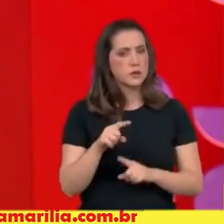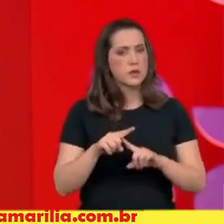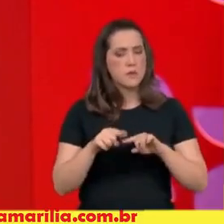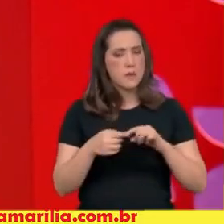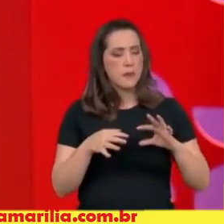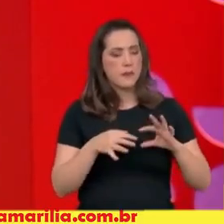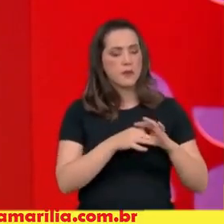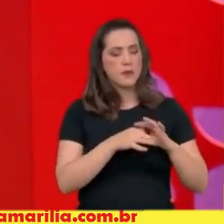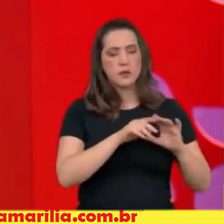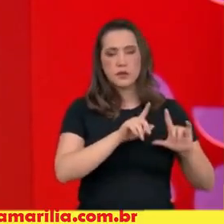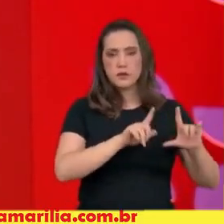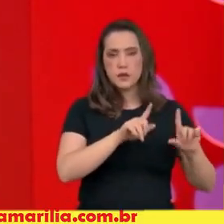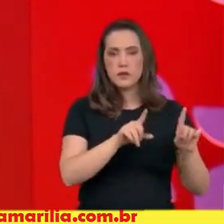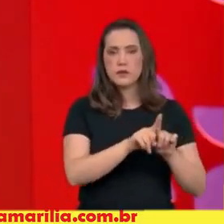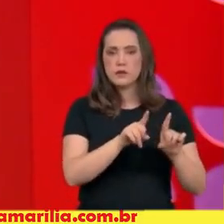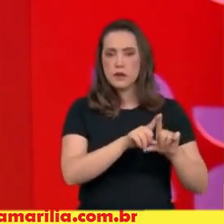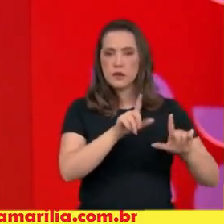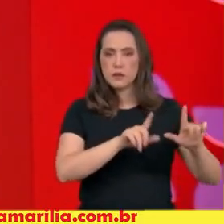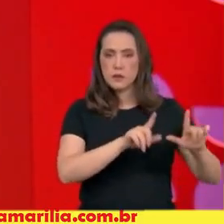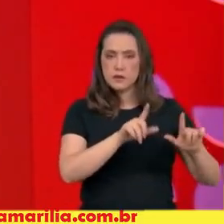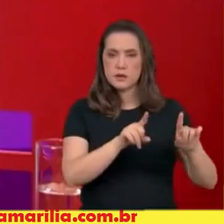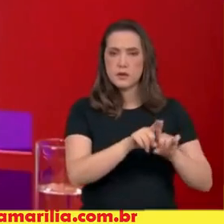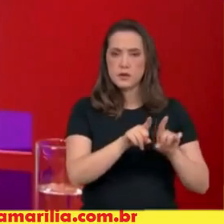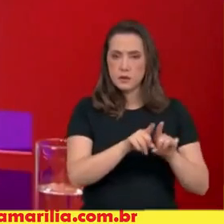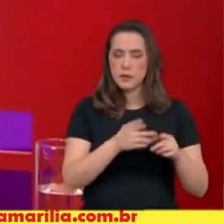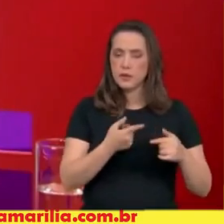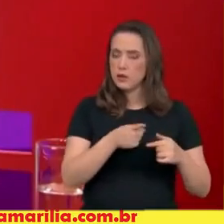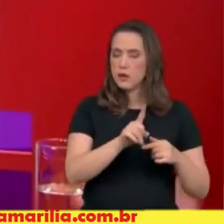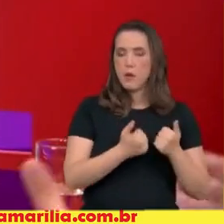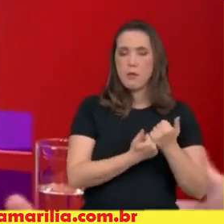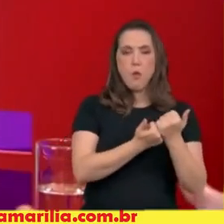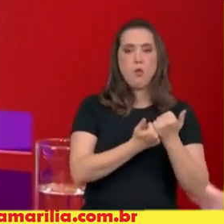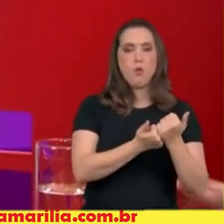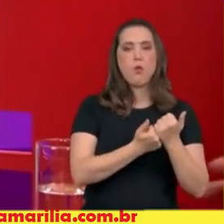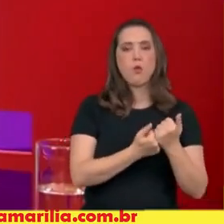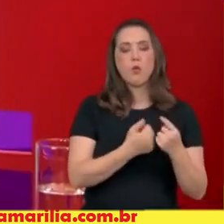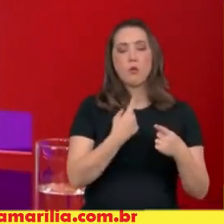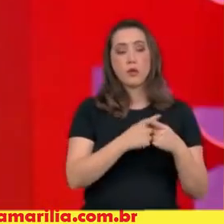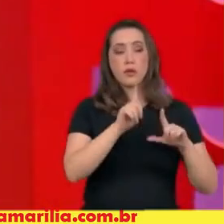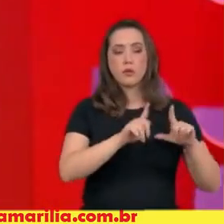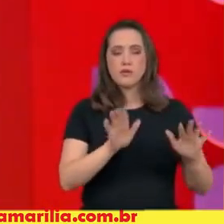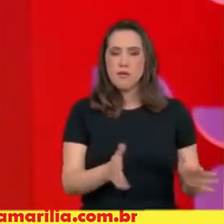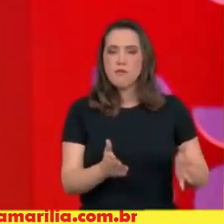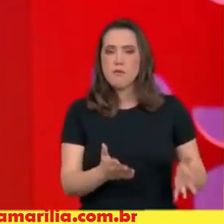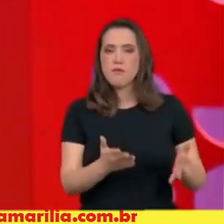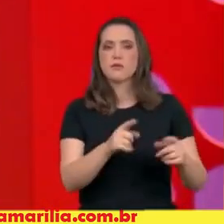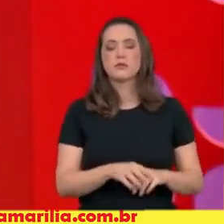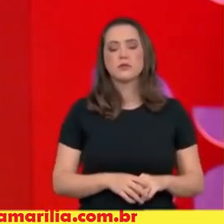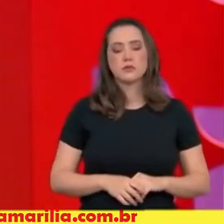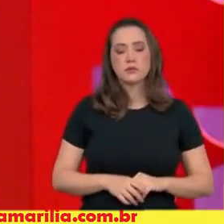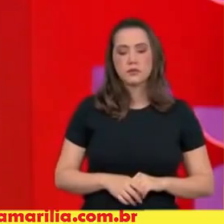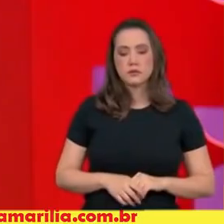colado na imprensa. A imprensa pegou a Lava Jato no colo e levou a Lava Jato no colo por muitos anos. E